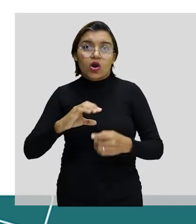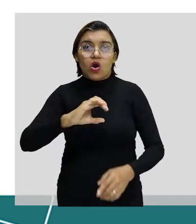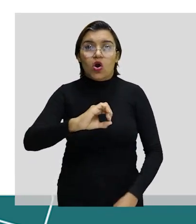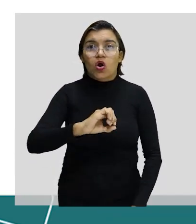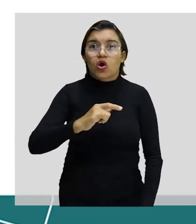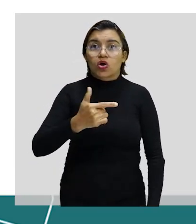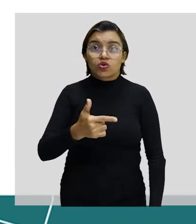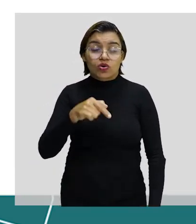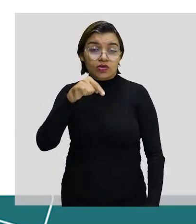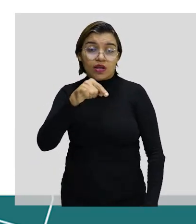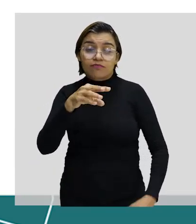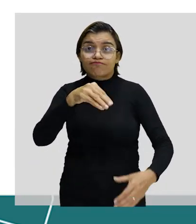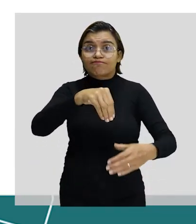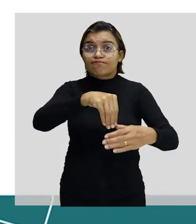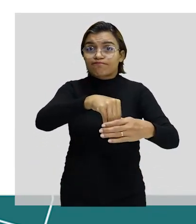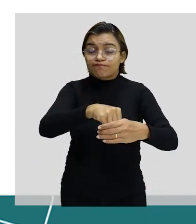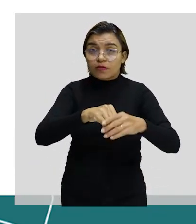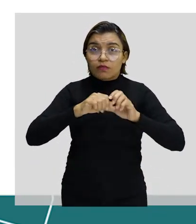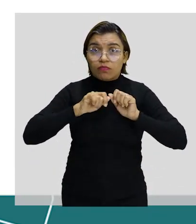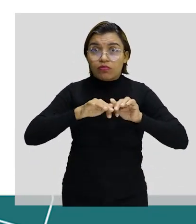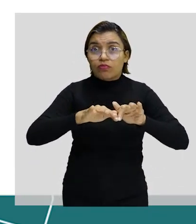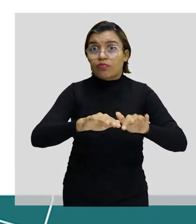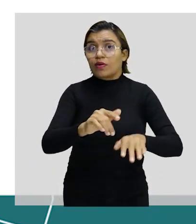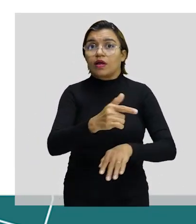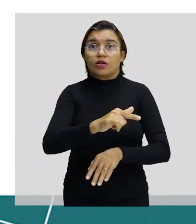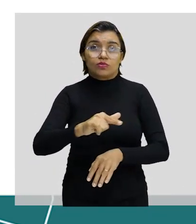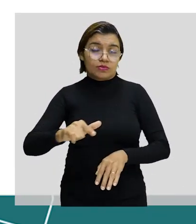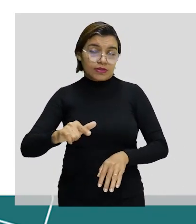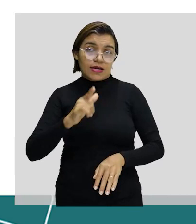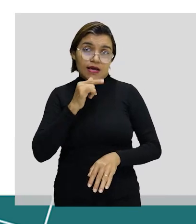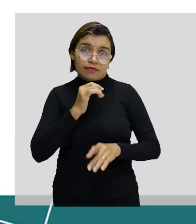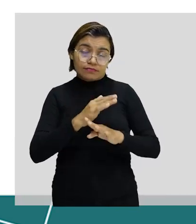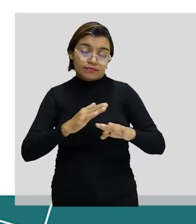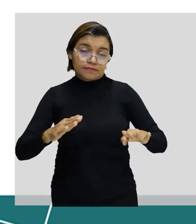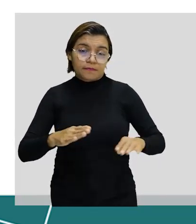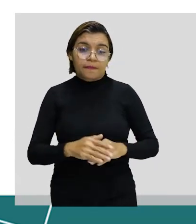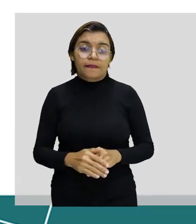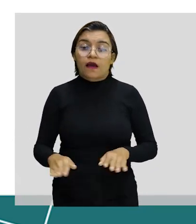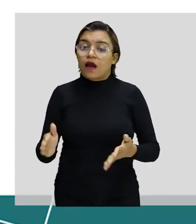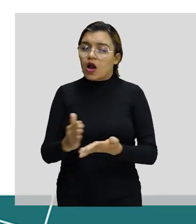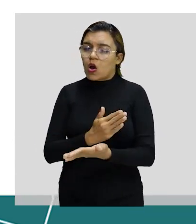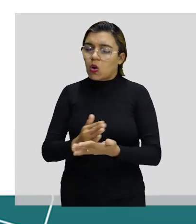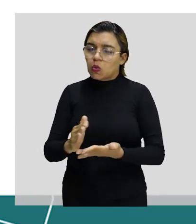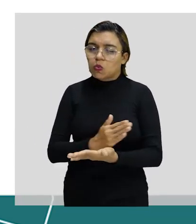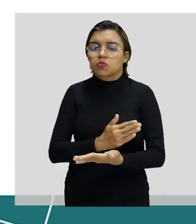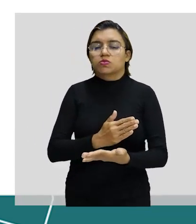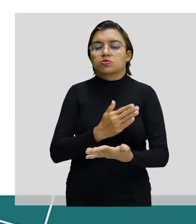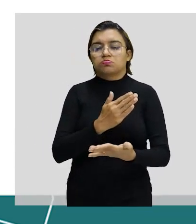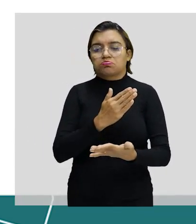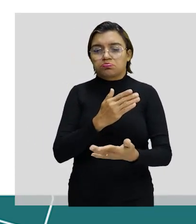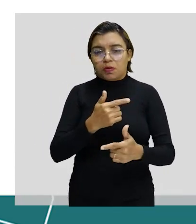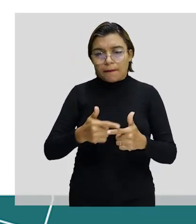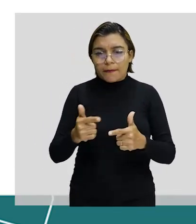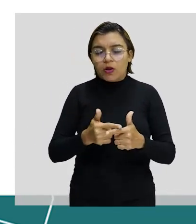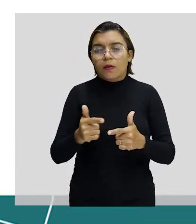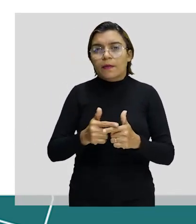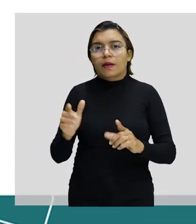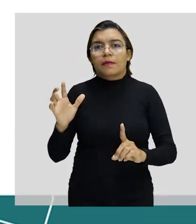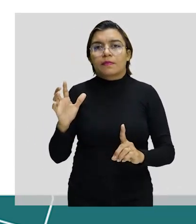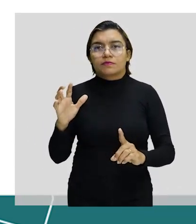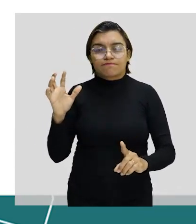oxigênio no meio reacional, no meio aquático. São alguns problemas relacionados ao uso de sabões